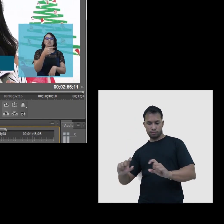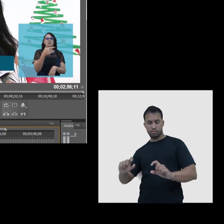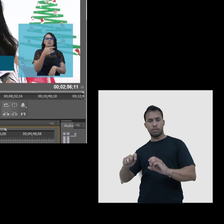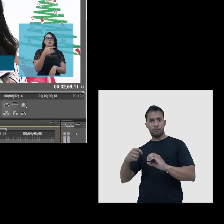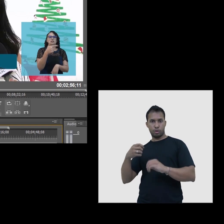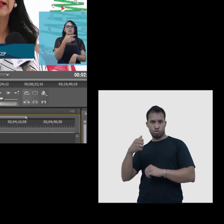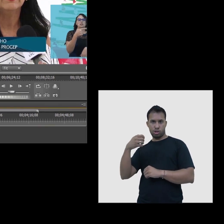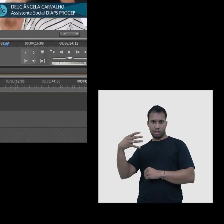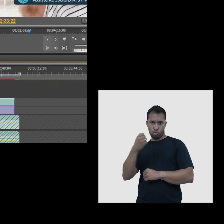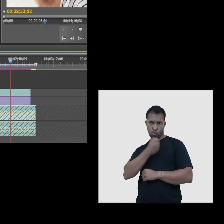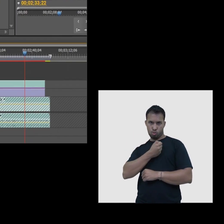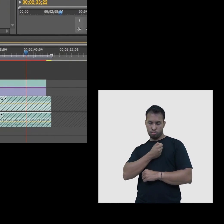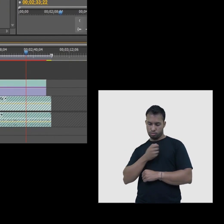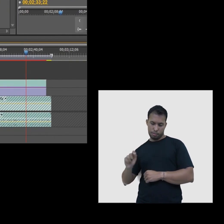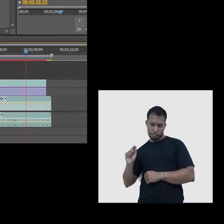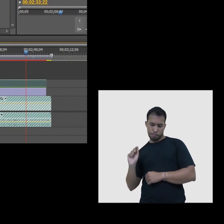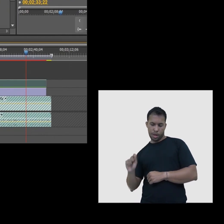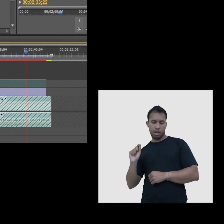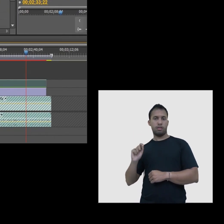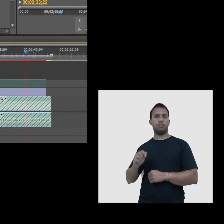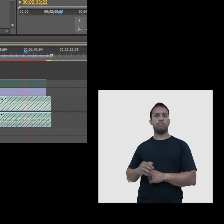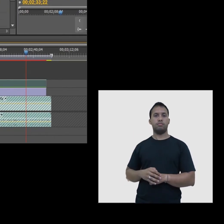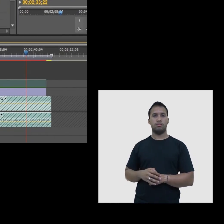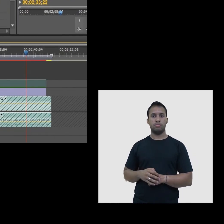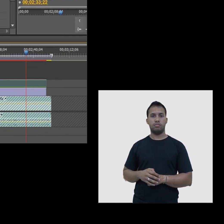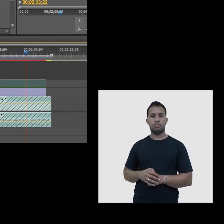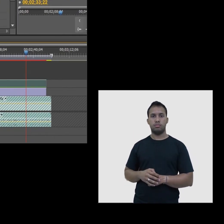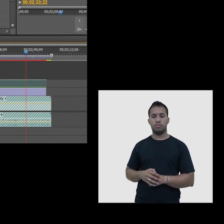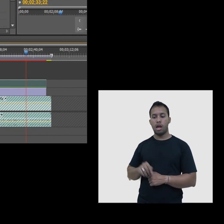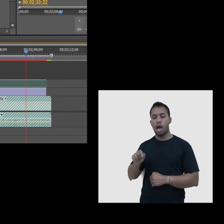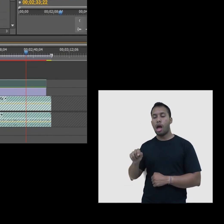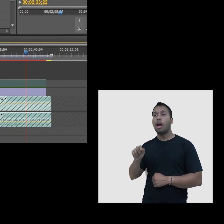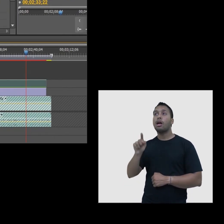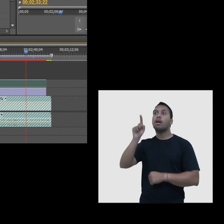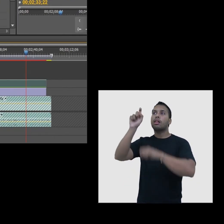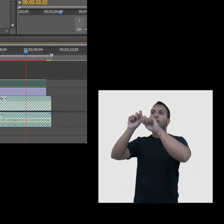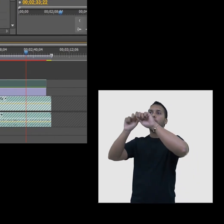janela. Vamos clicar na camada do intérprete, é o vídeo 14.